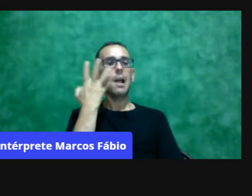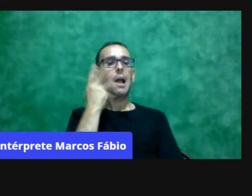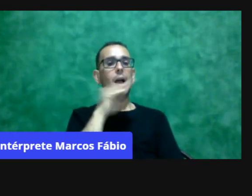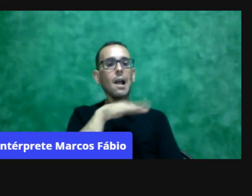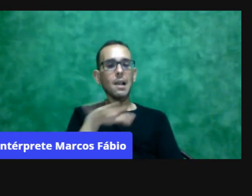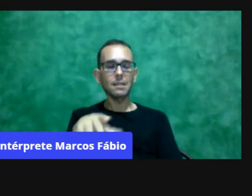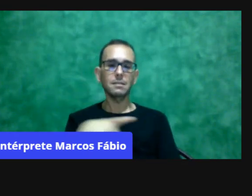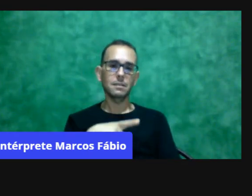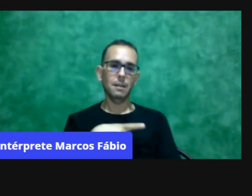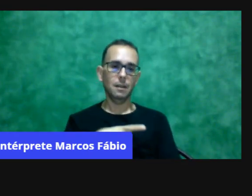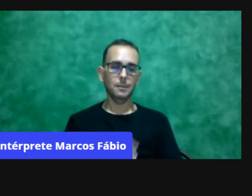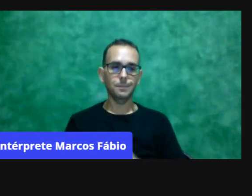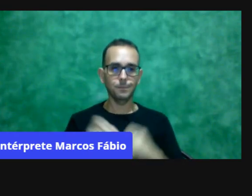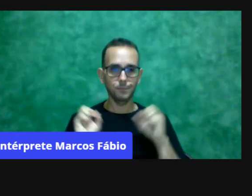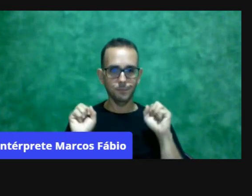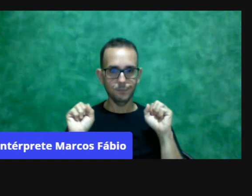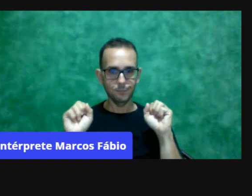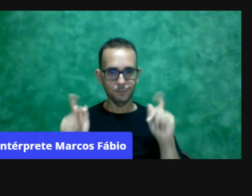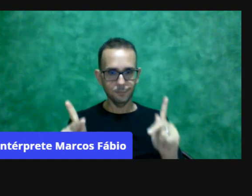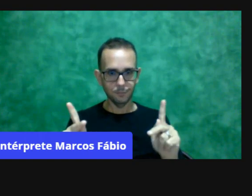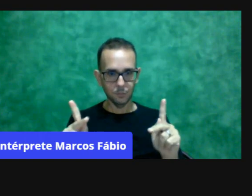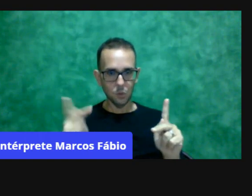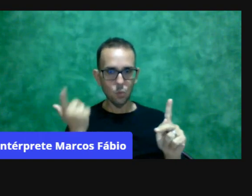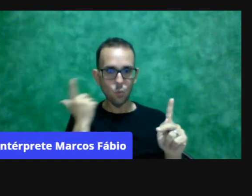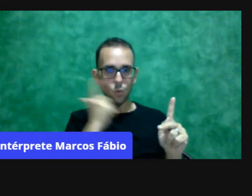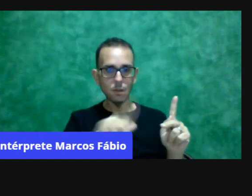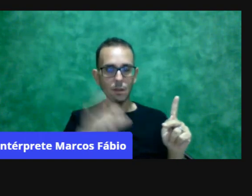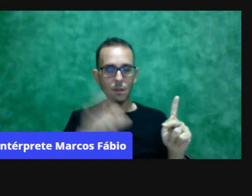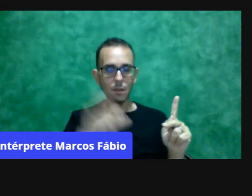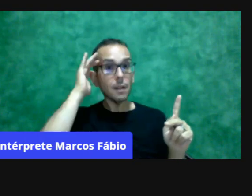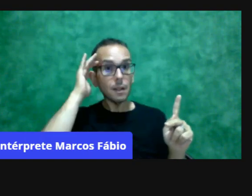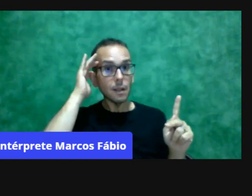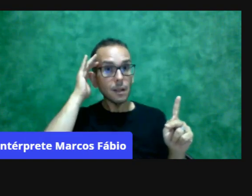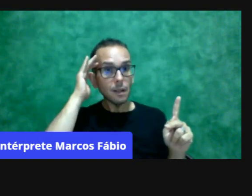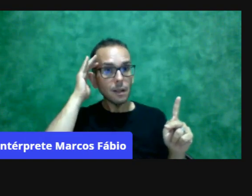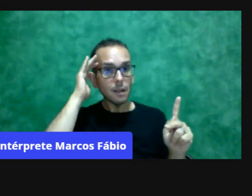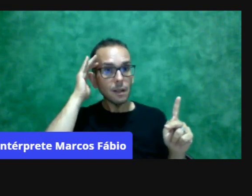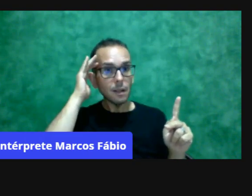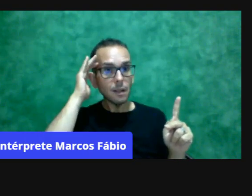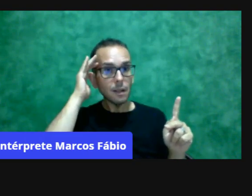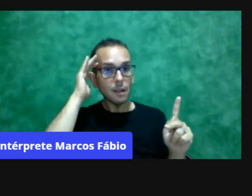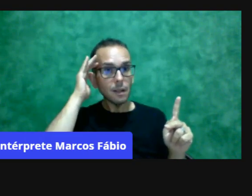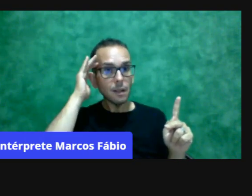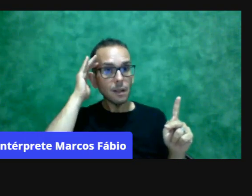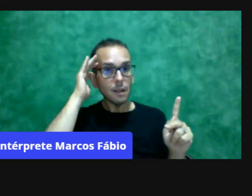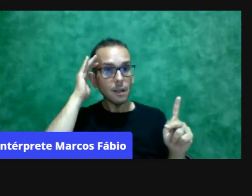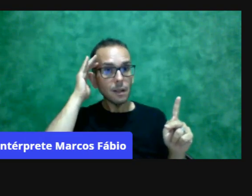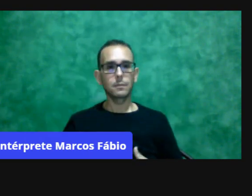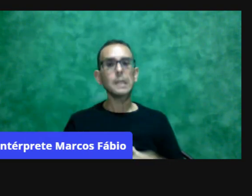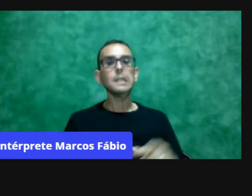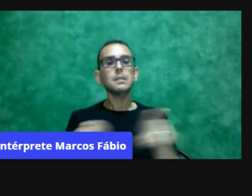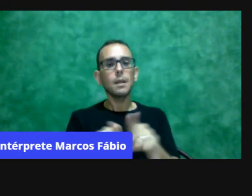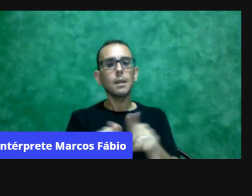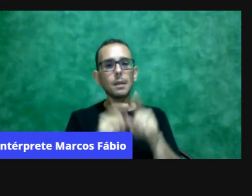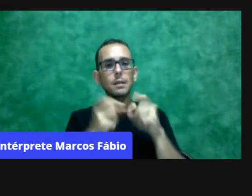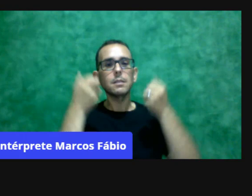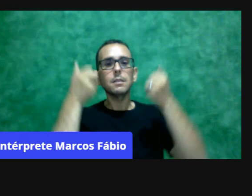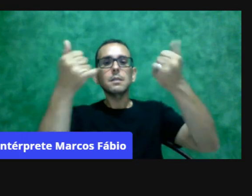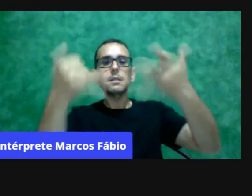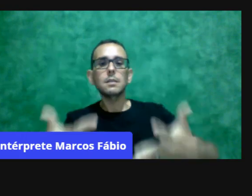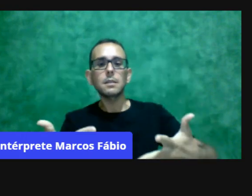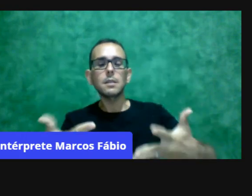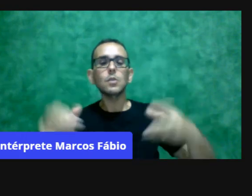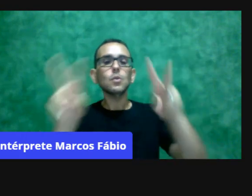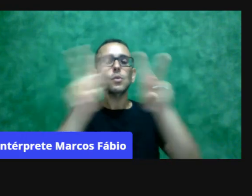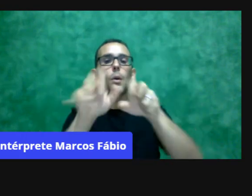tenha. Certo? Compreenderam? Então, vamos... uma coisa também para falar sobre a